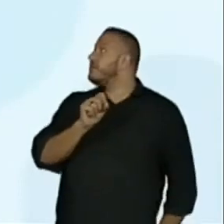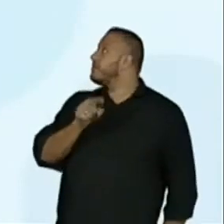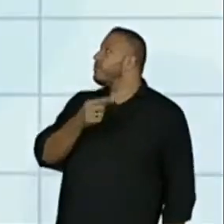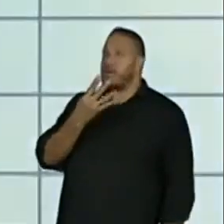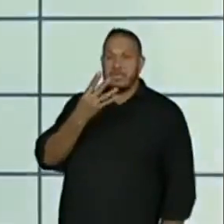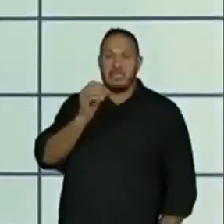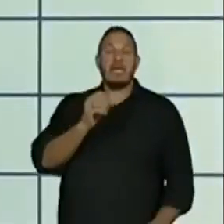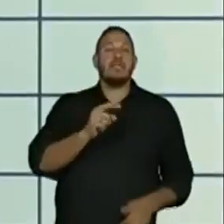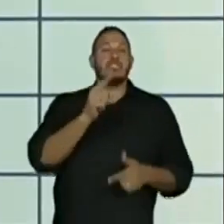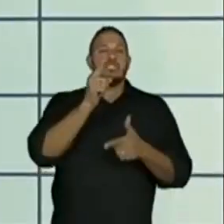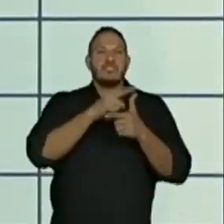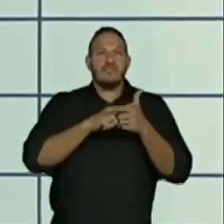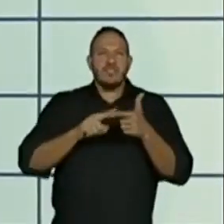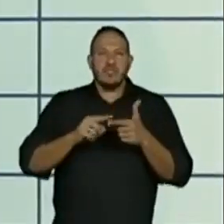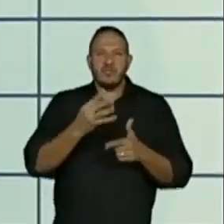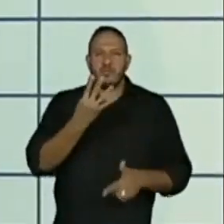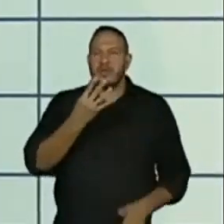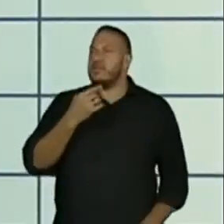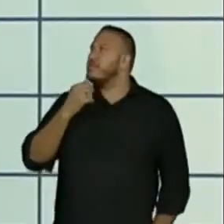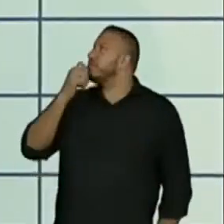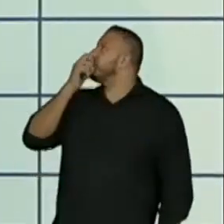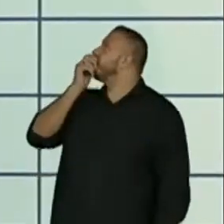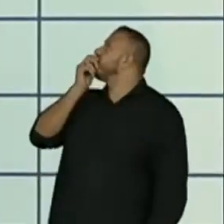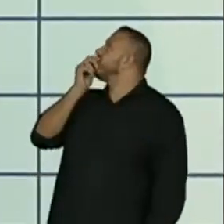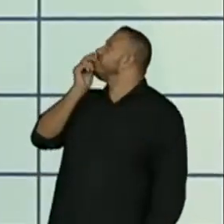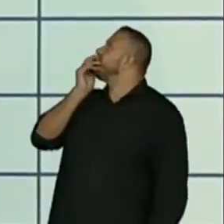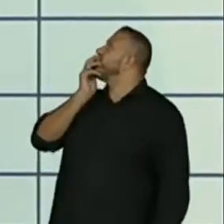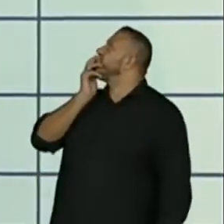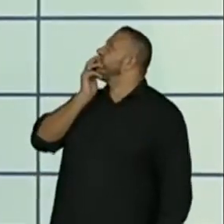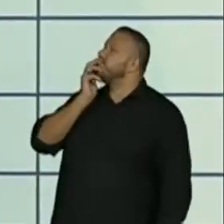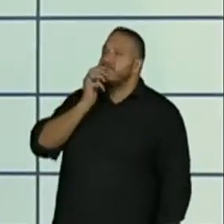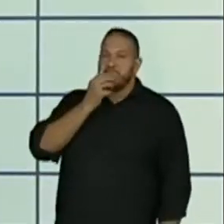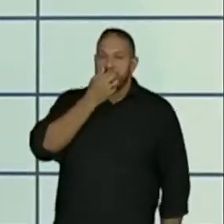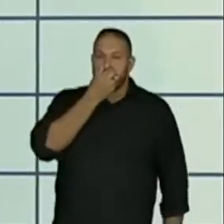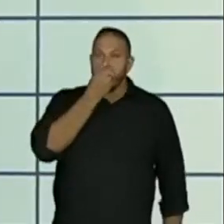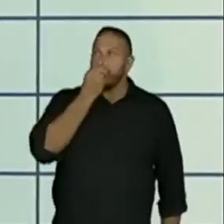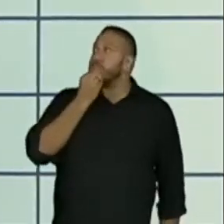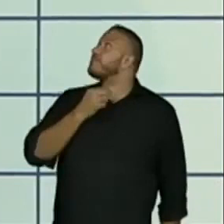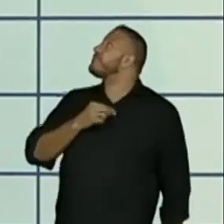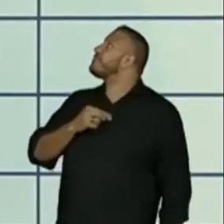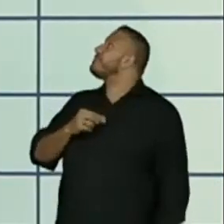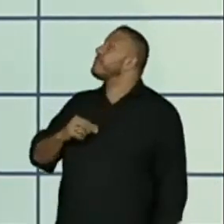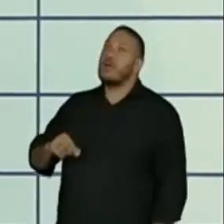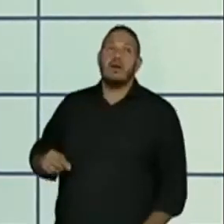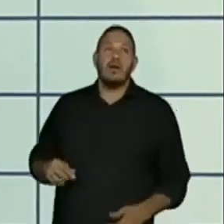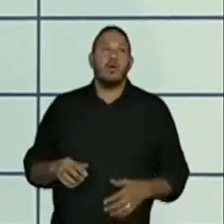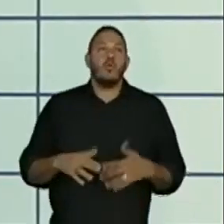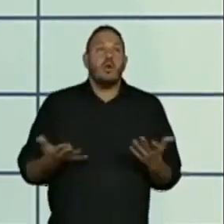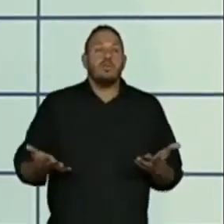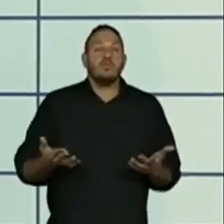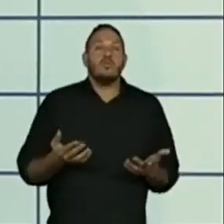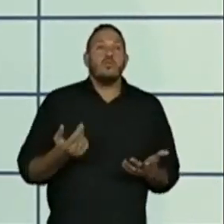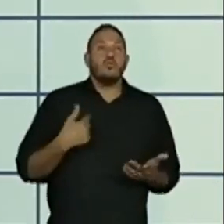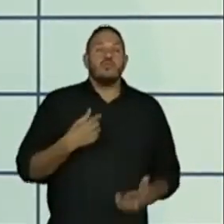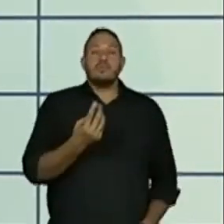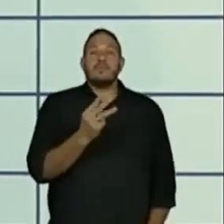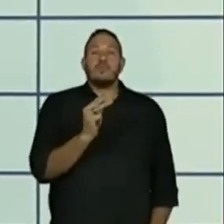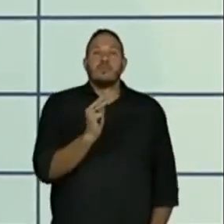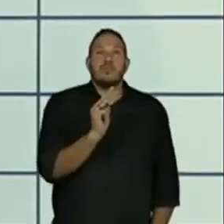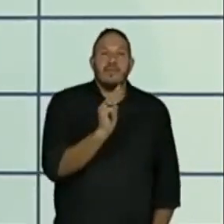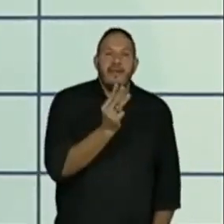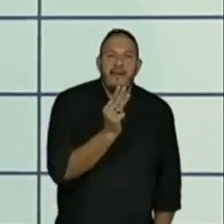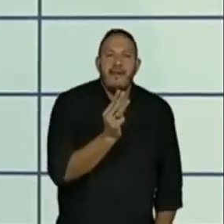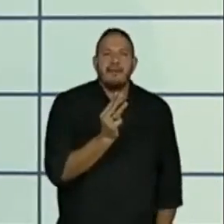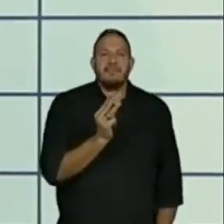Como é que eu vou pensar nisso? Vou pensar aí em quanto vale o meu 3, em quanto vale o meu